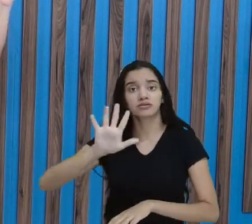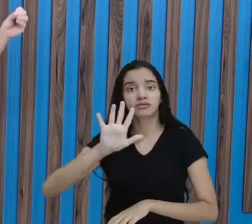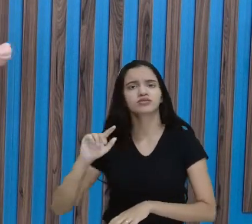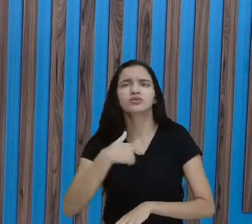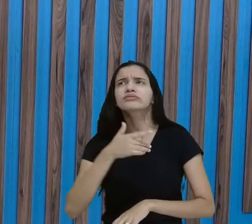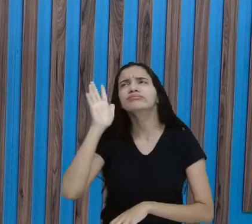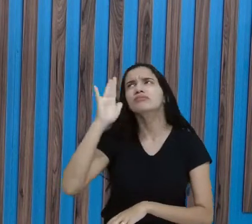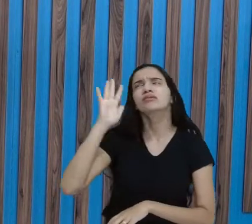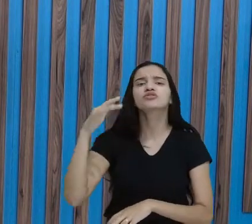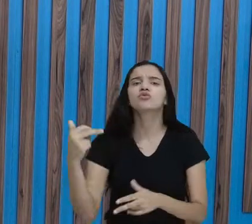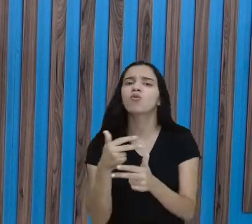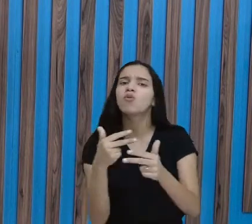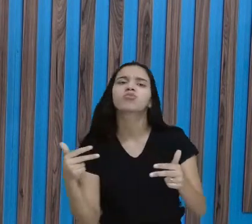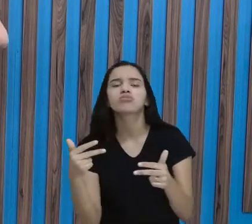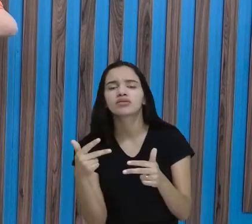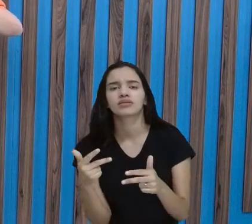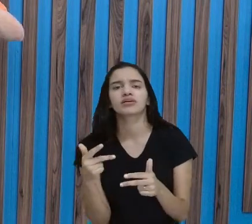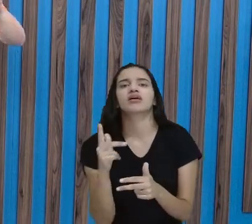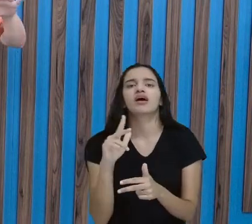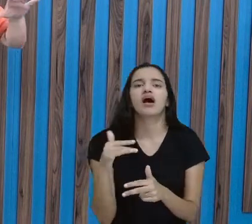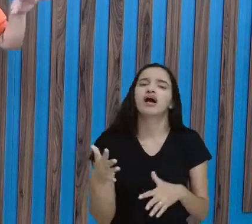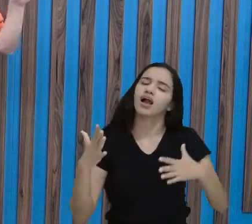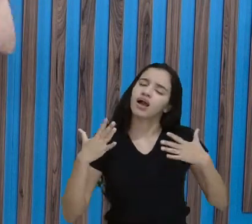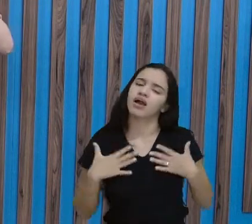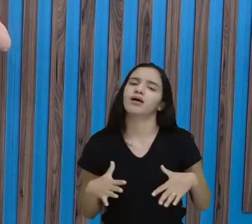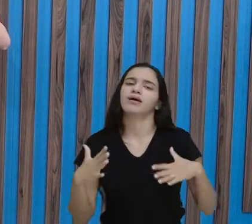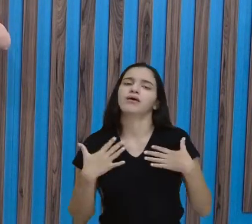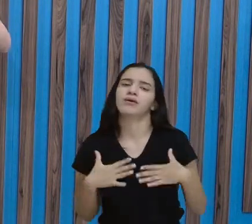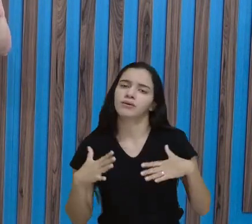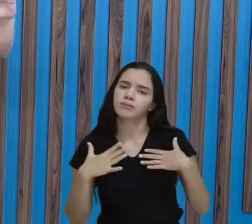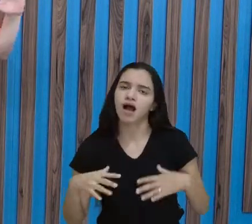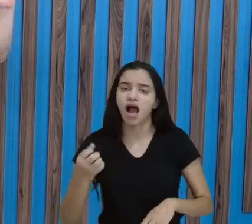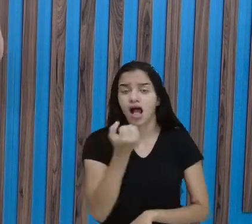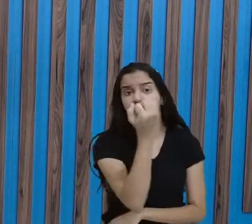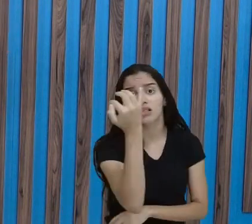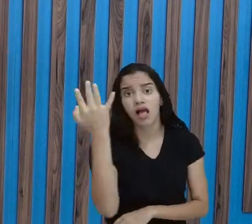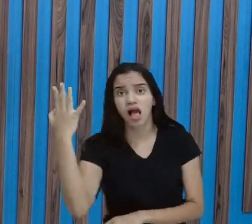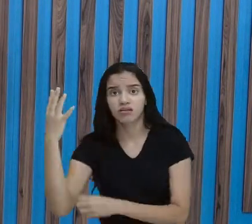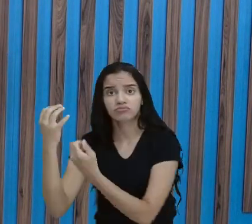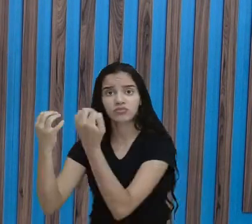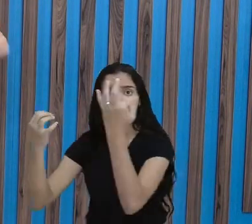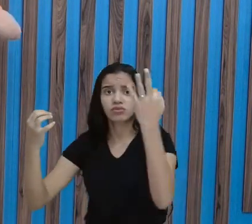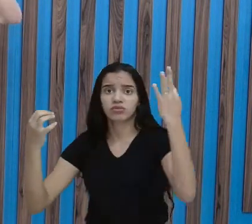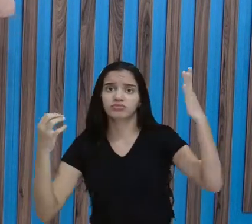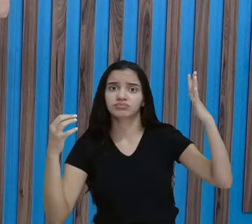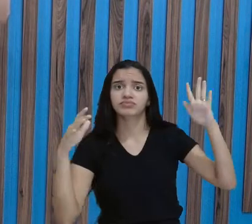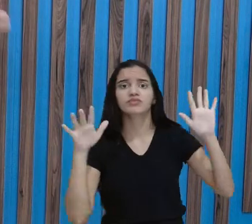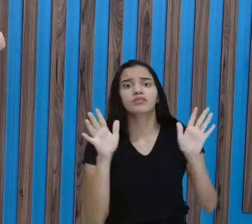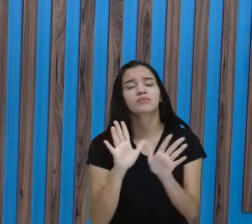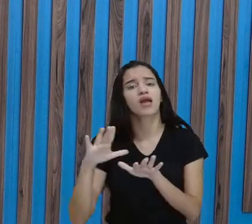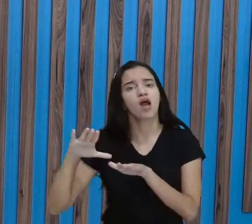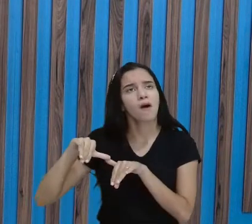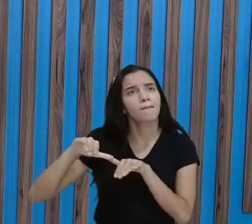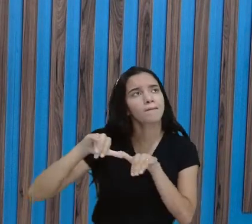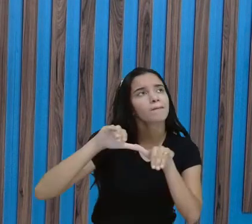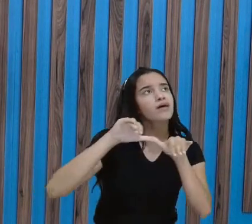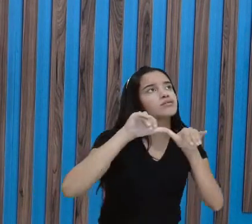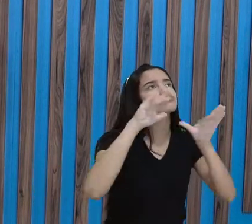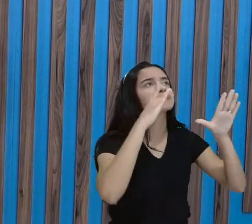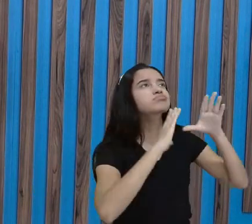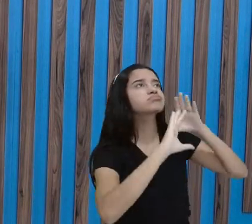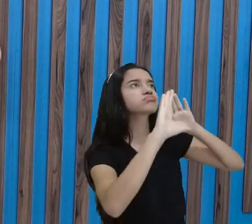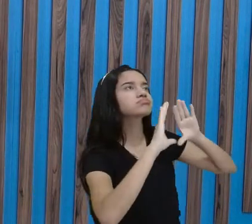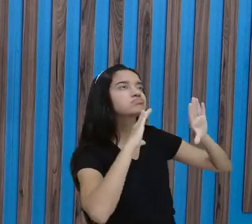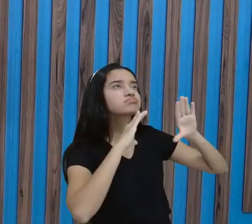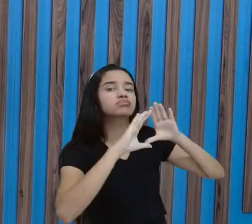já imagina, né, uma coisa bem calma, a natureza, né, as árvores, os pássaros cantando.